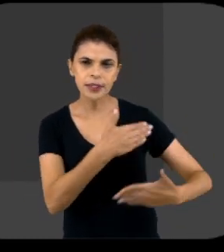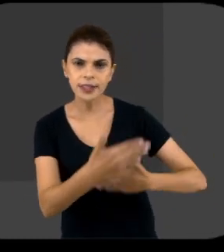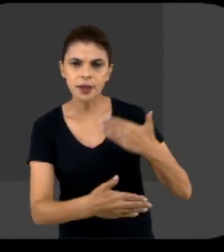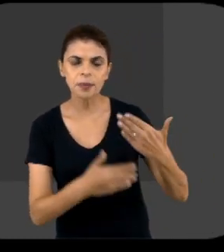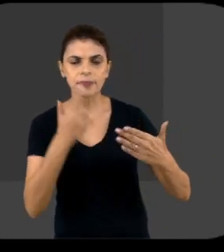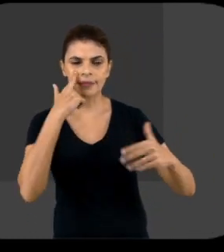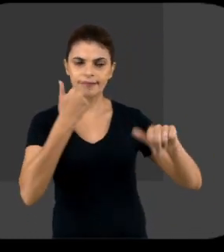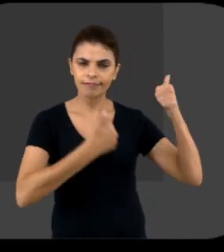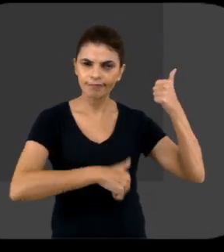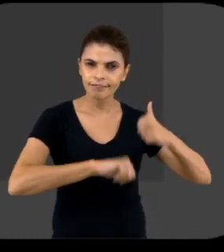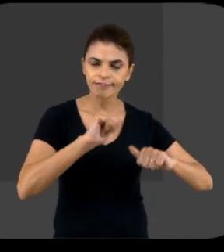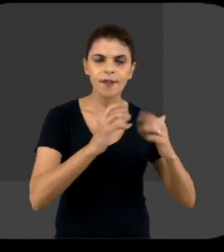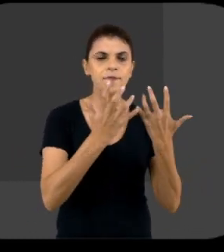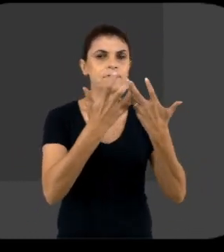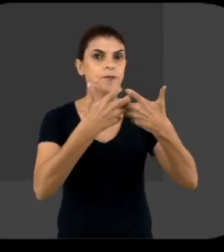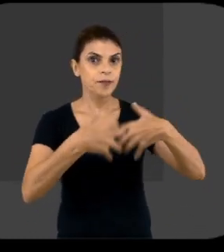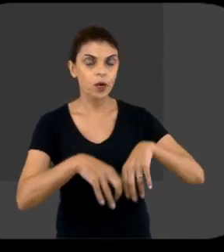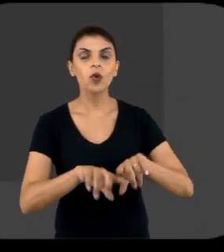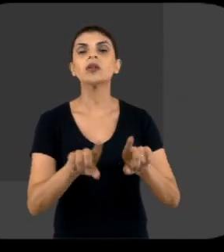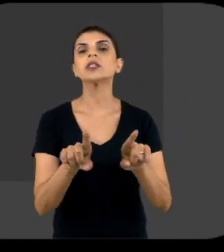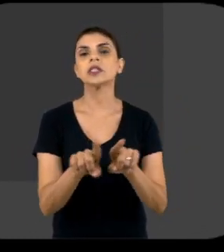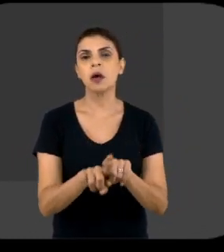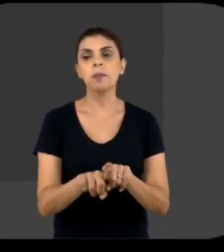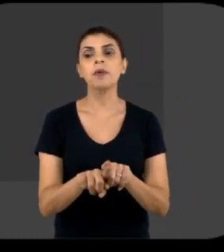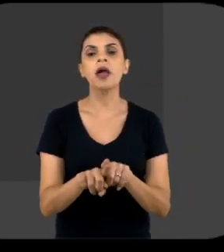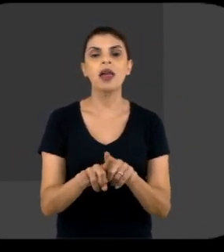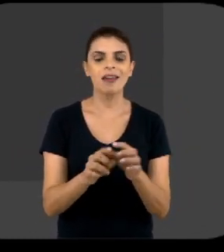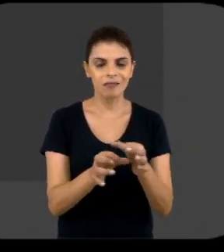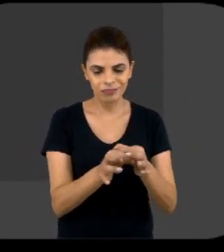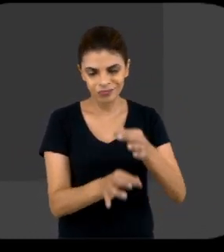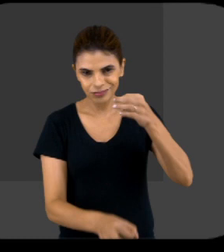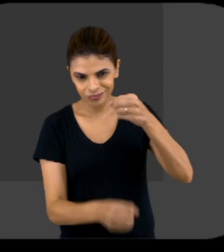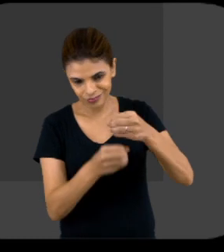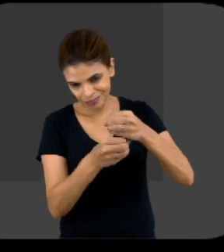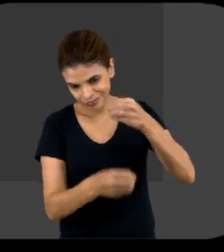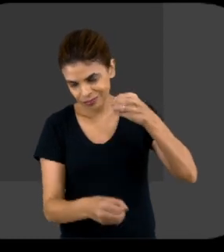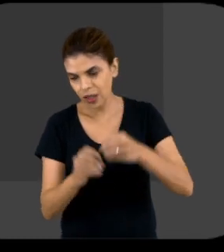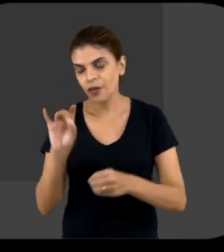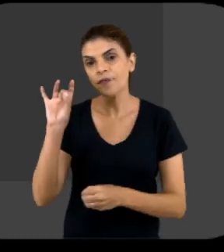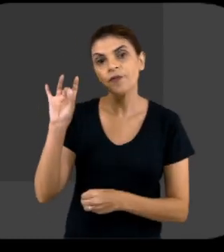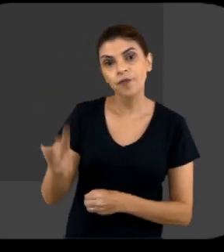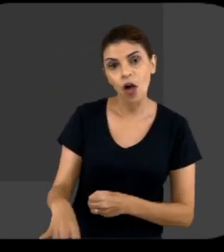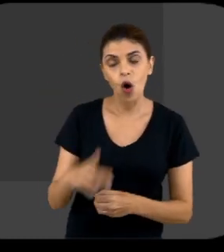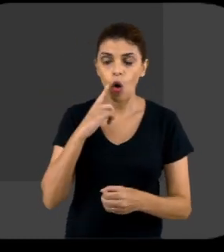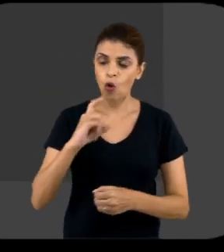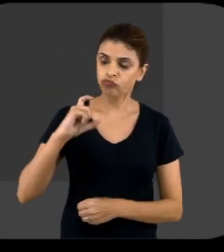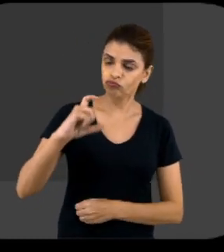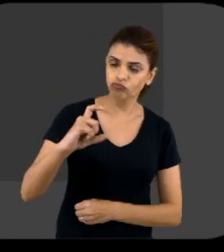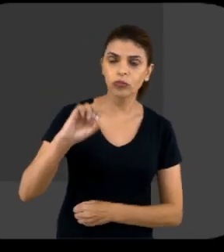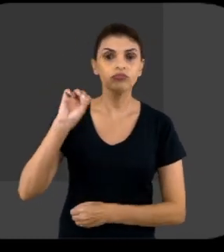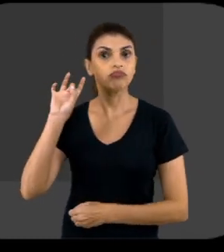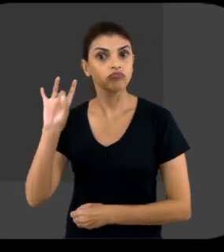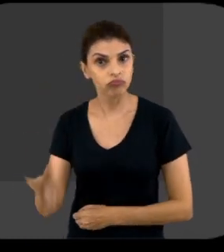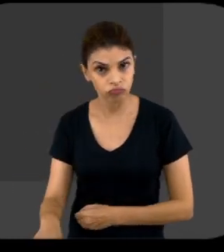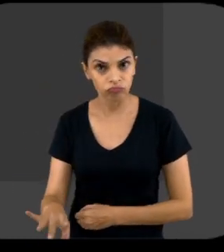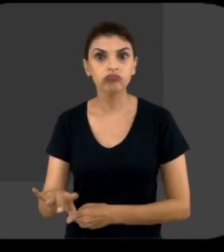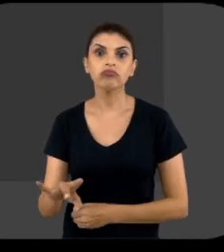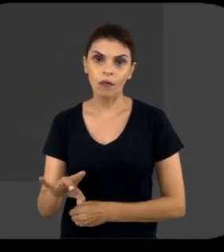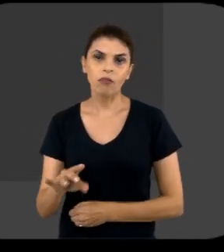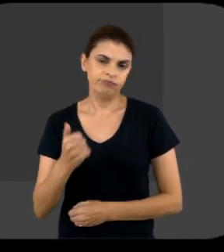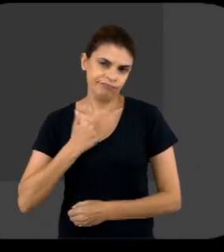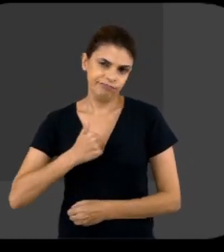processamento analítico da amostra, bem como também o descarte da amostra ou a guarda da amostra, se for o caso, e